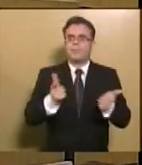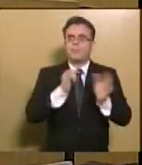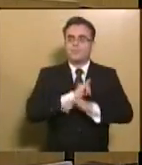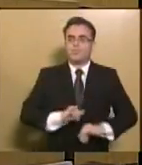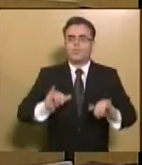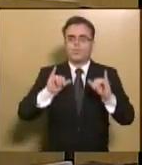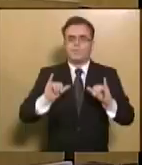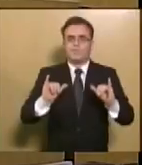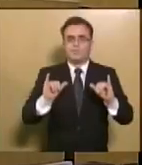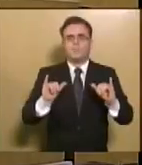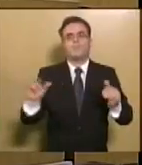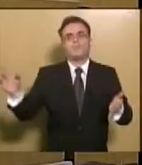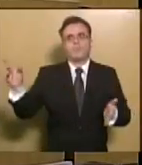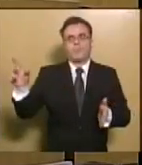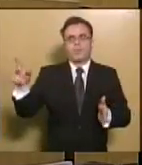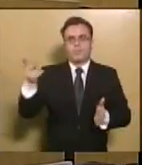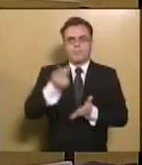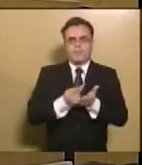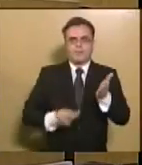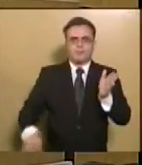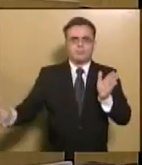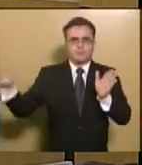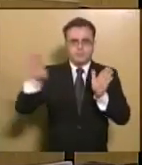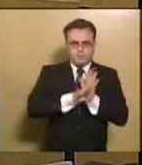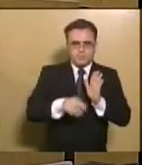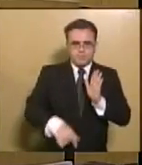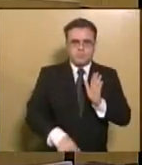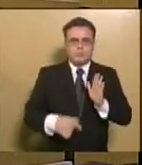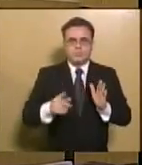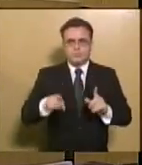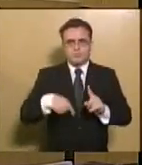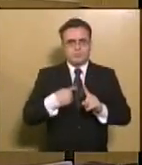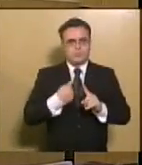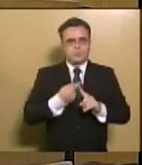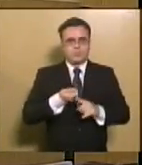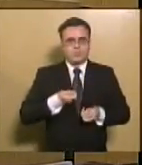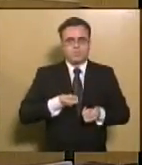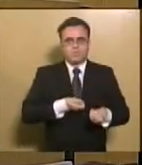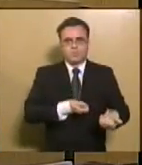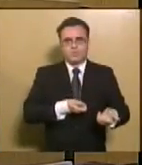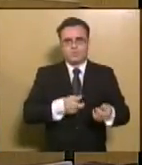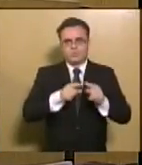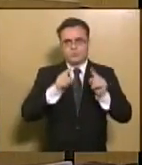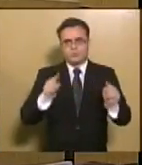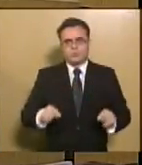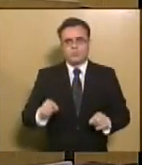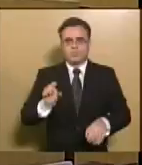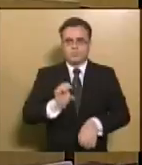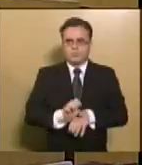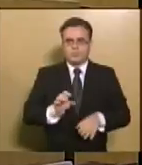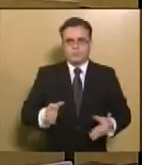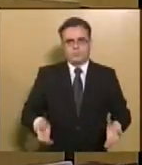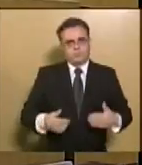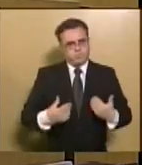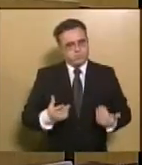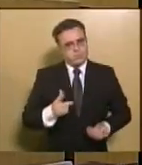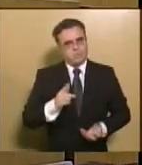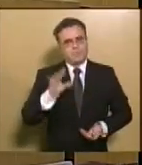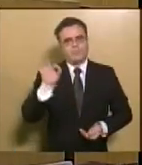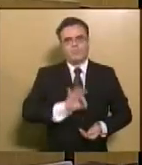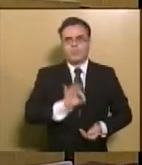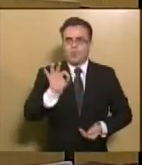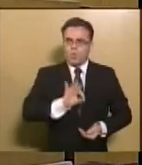essa casa um projeto para aumentar a contribuição dos servidores estaduais, um aumento da alíquota